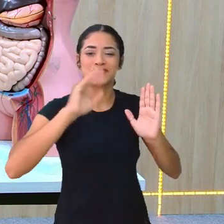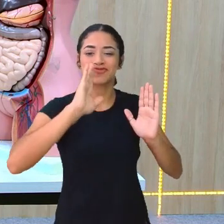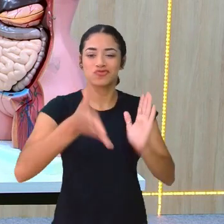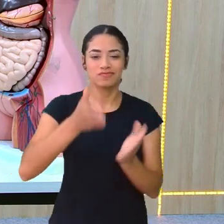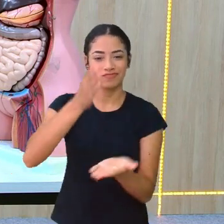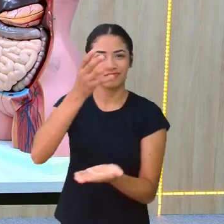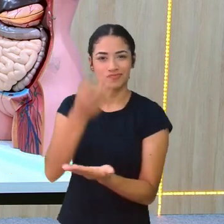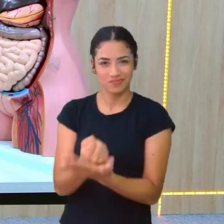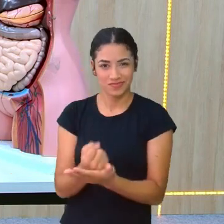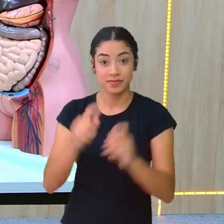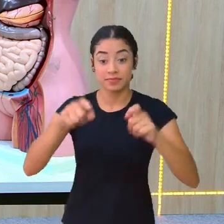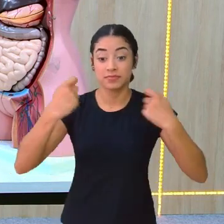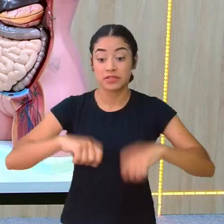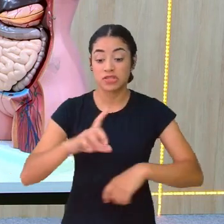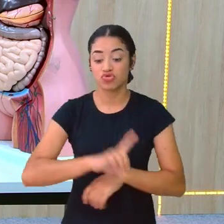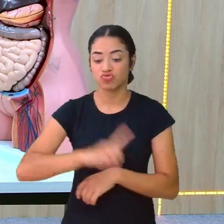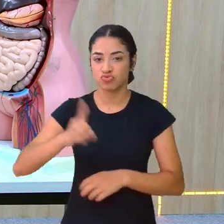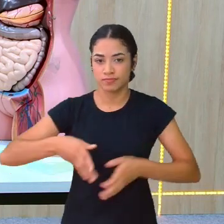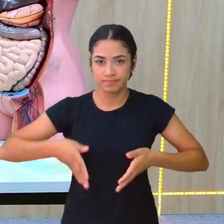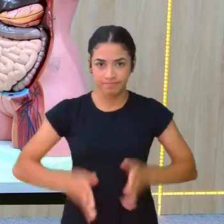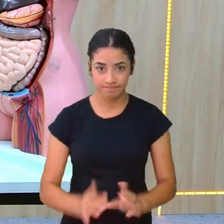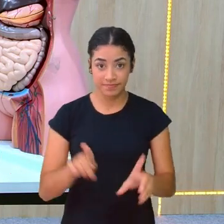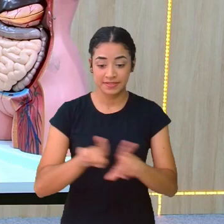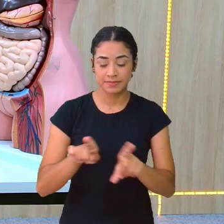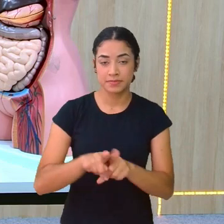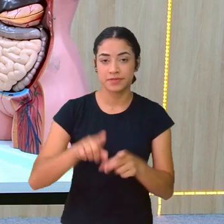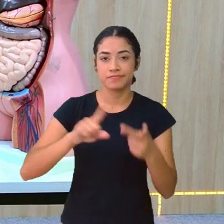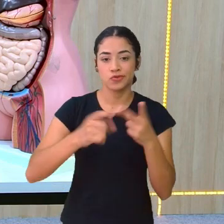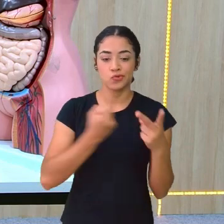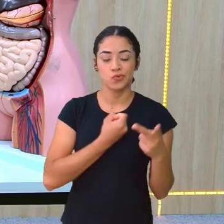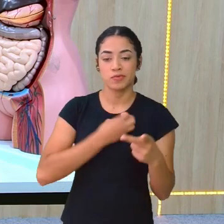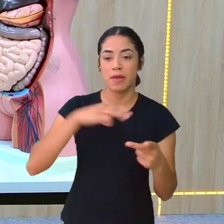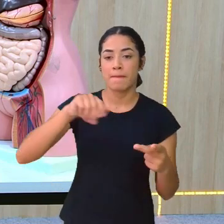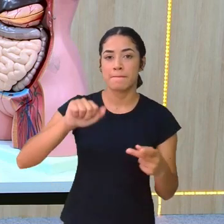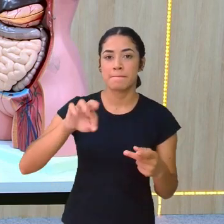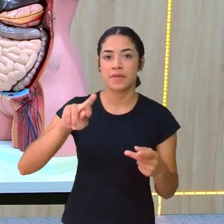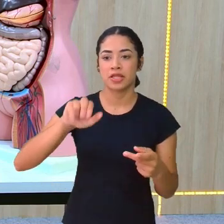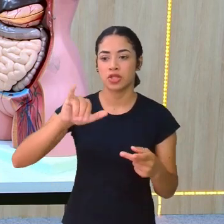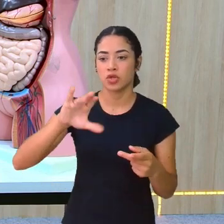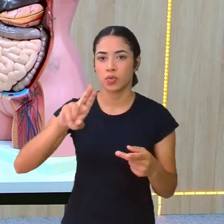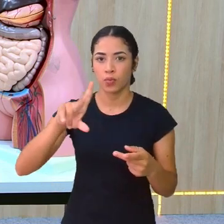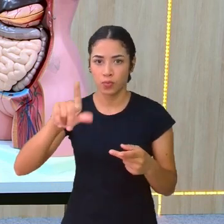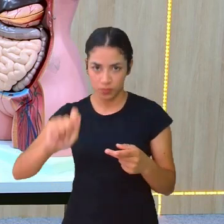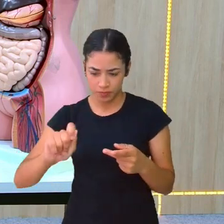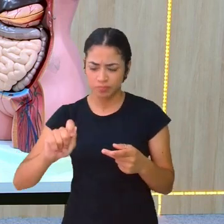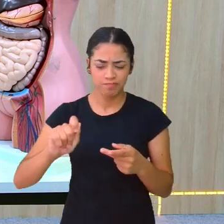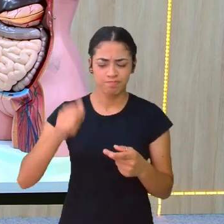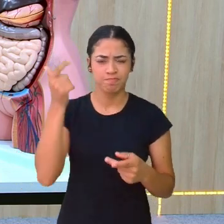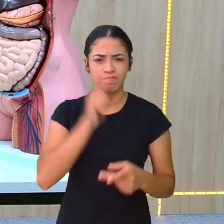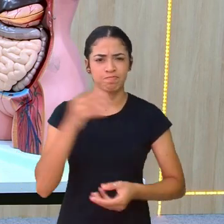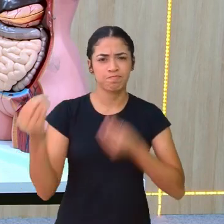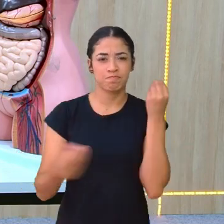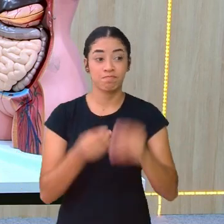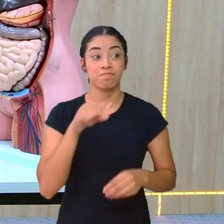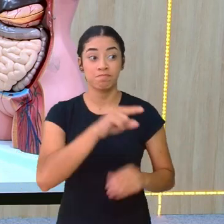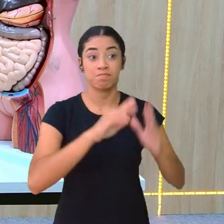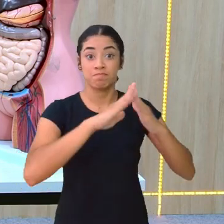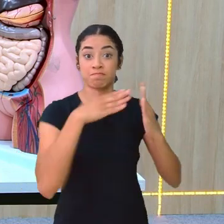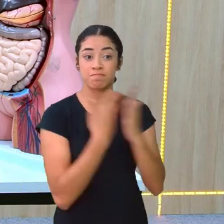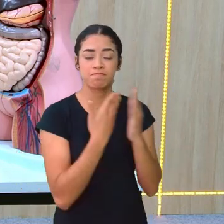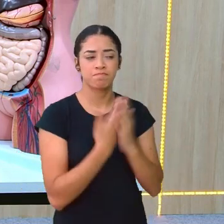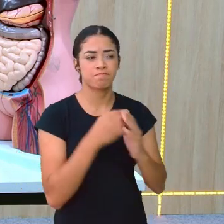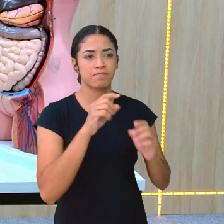da data de nascimento de vocês e a matrícula. E a matrícula, quem não sabe ainda, vai lá na escola e pede ao